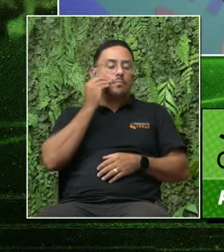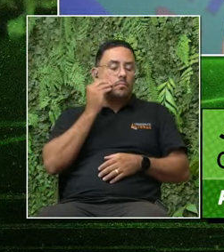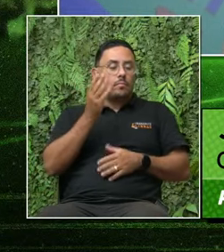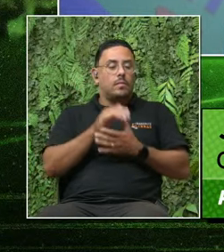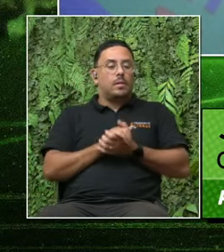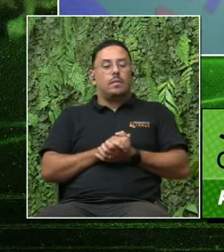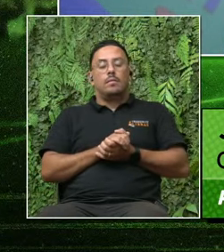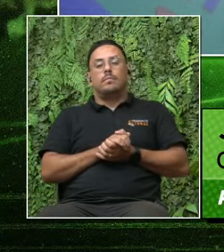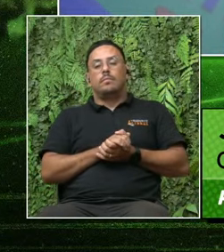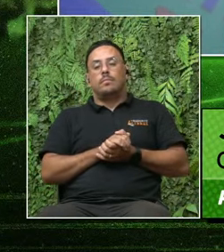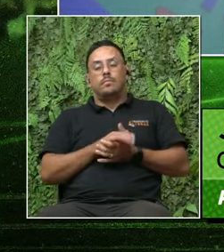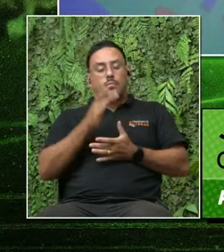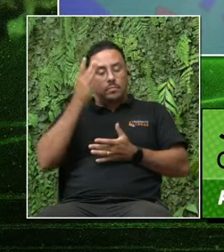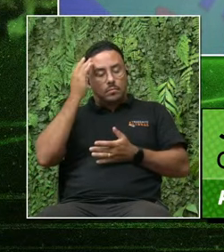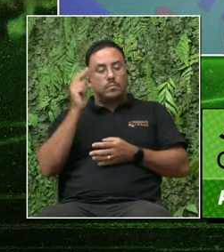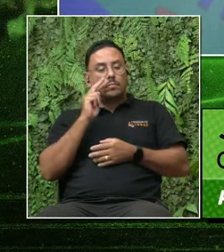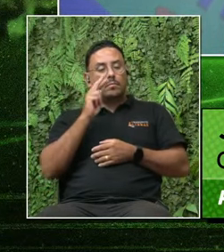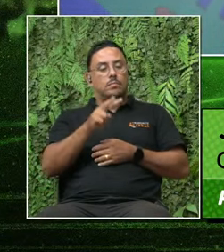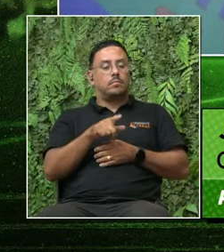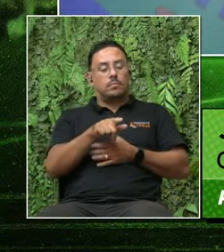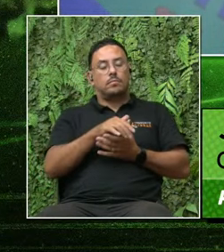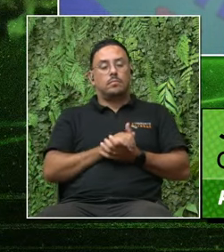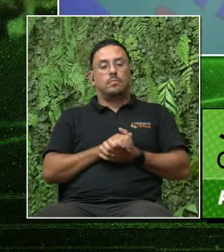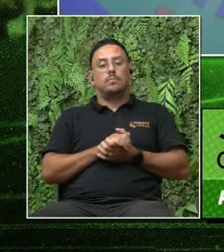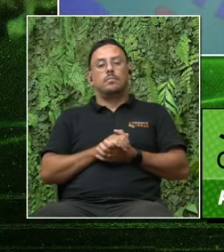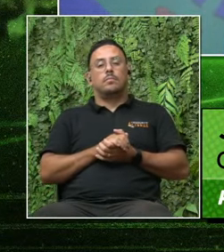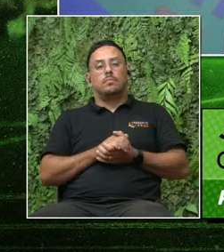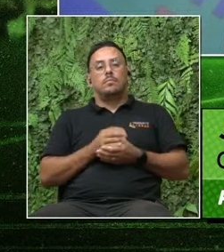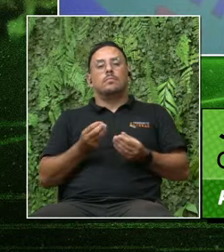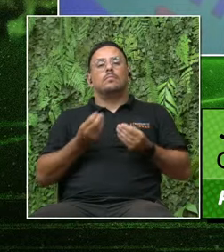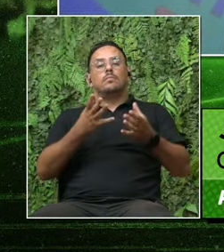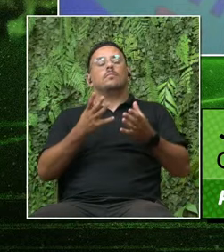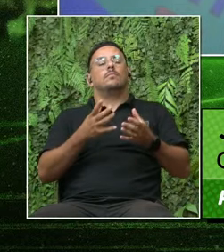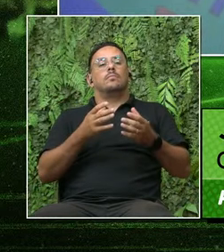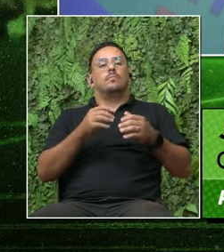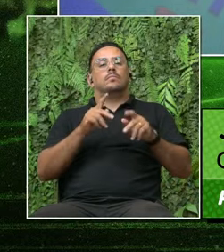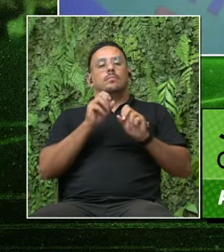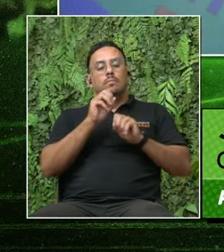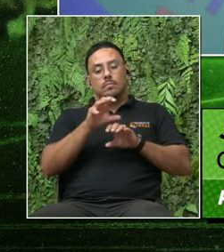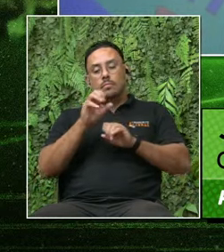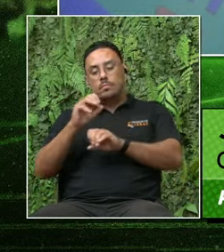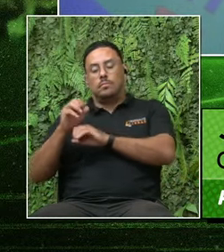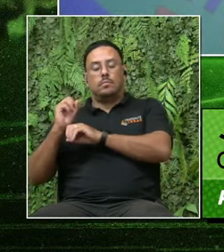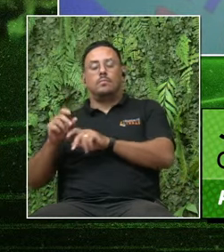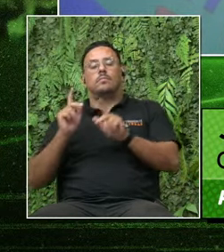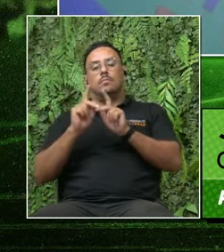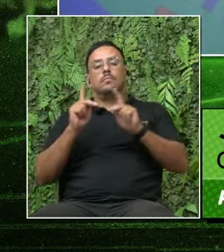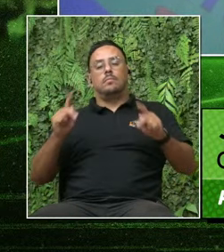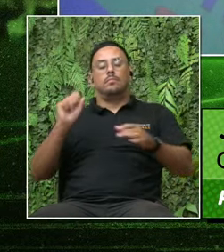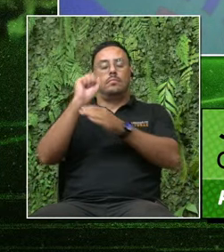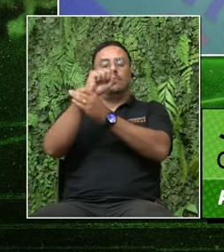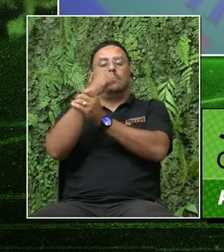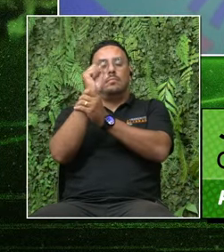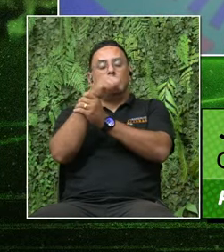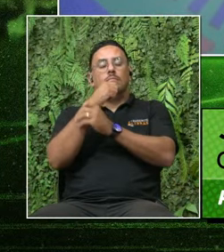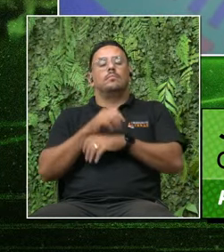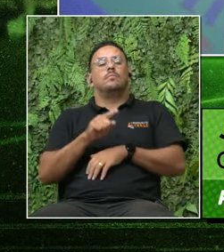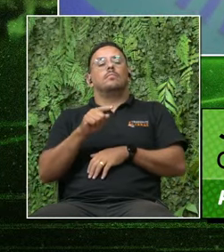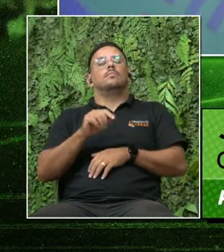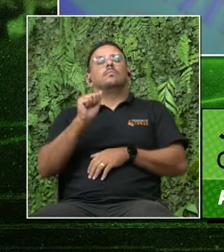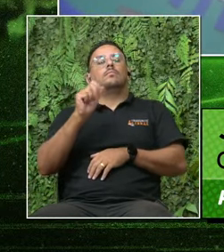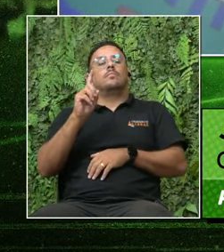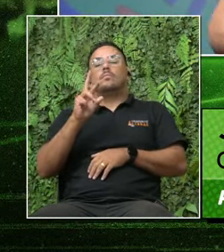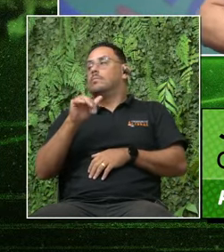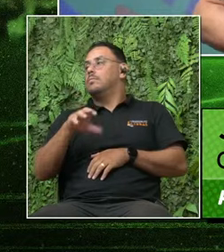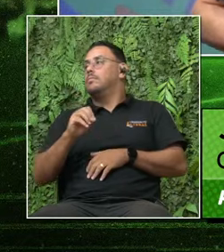você amanhã eu quero te ver lá quando você tiver dando suas aulas de personal você tristinho Sem dúvida nenhuma Cadê o o